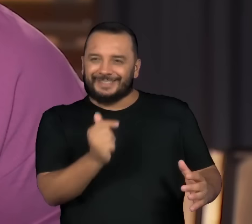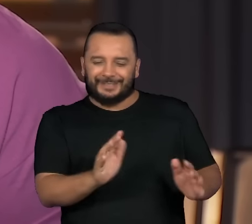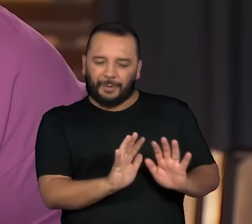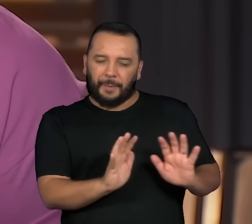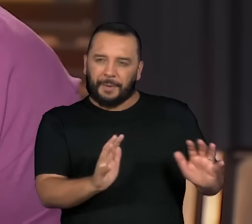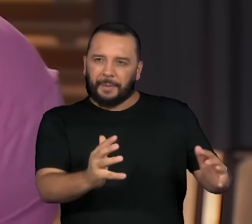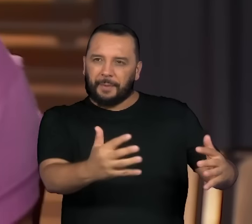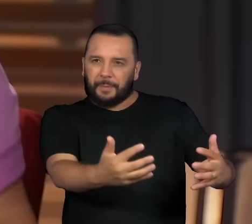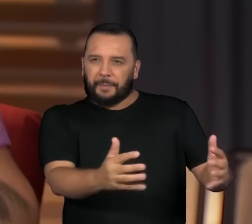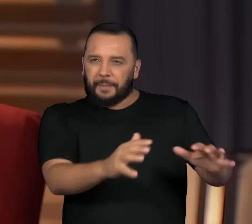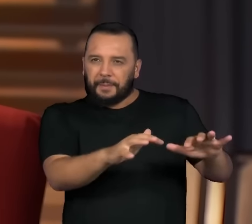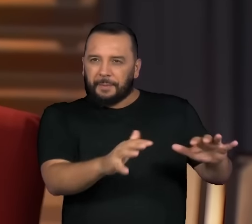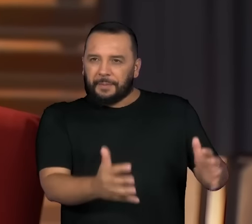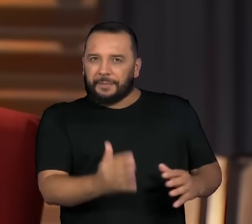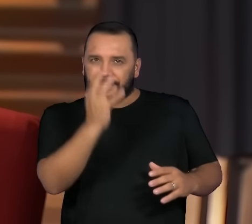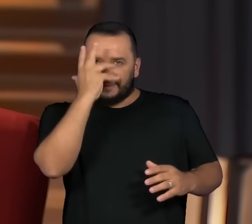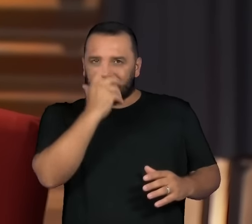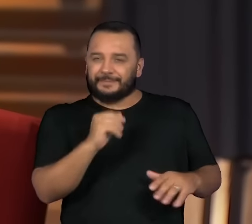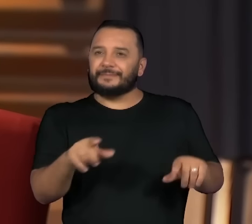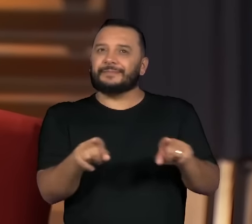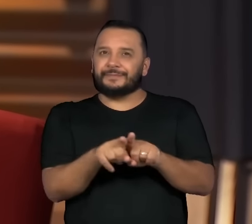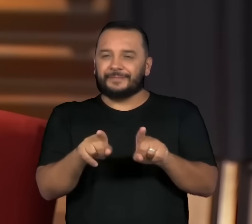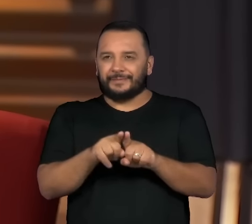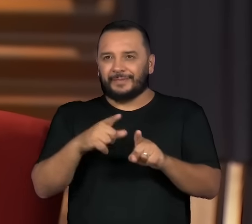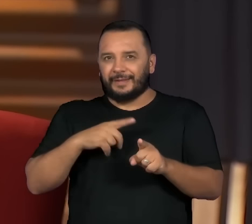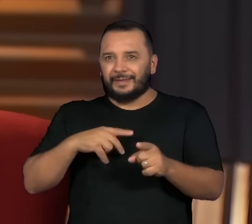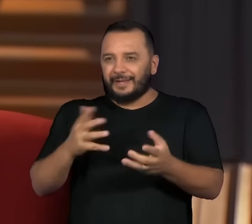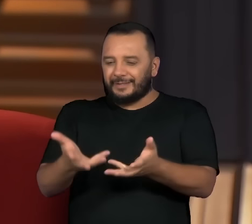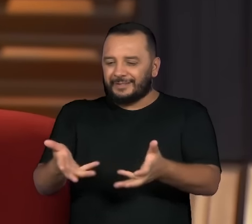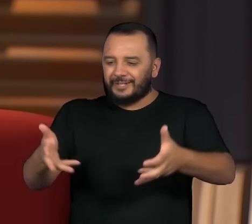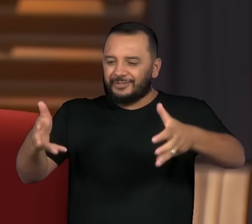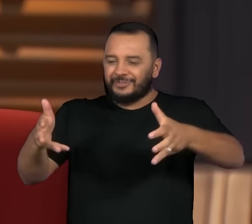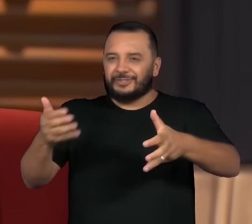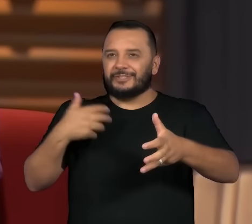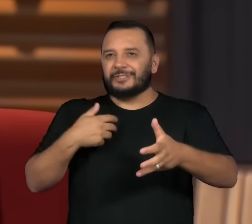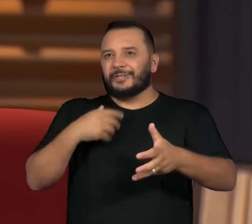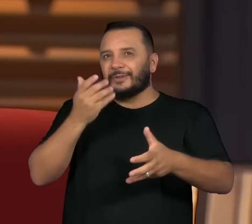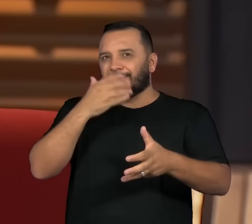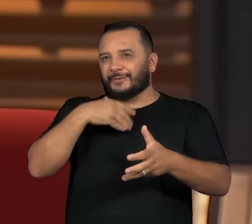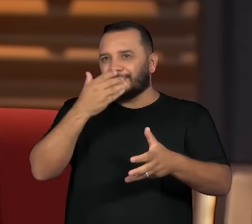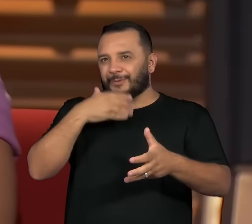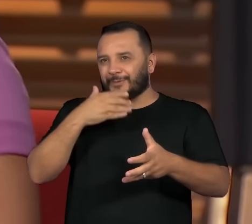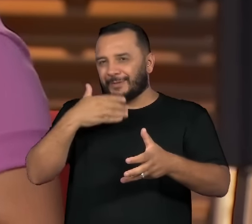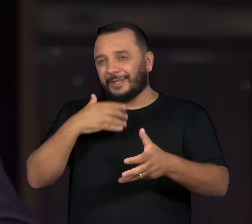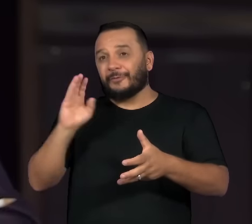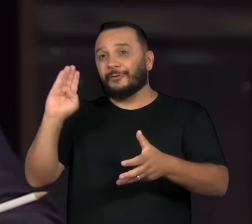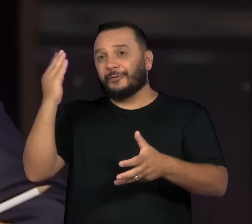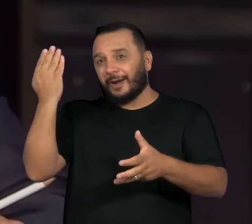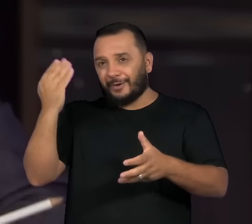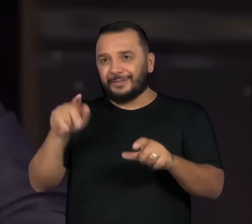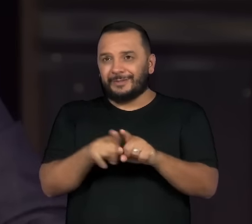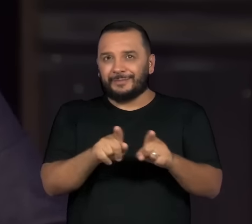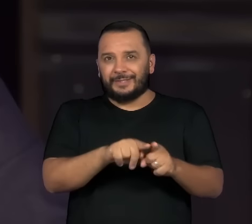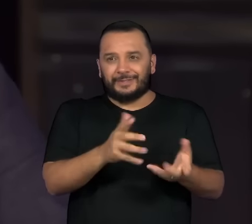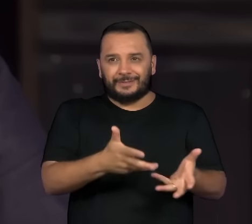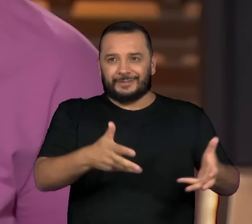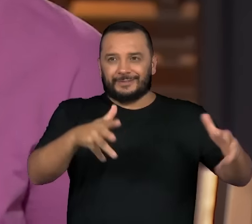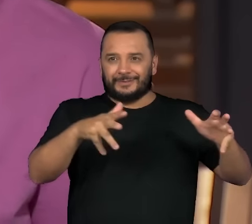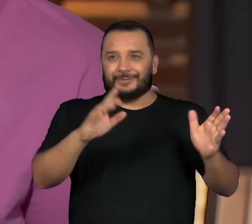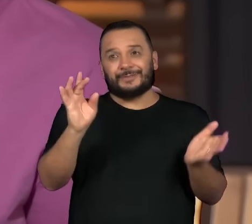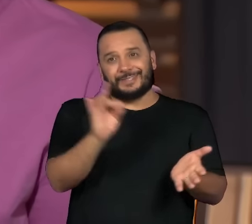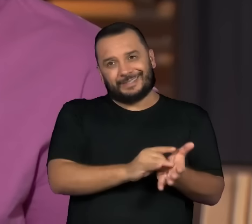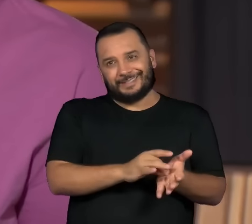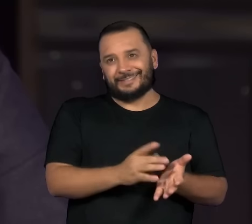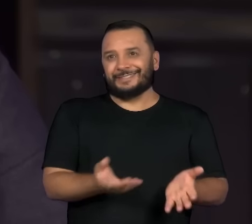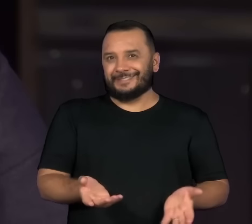Tem o cestinho das frutas de mentira e das de verdade. Várias